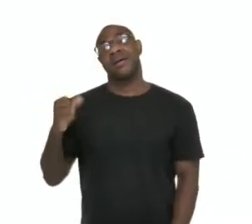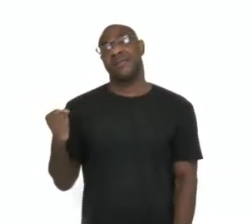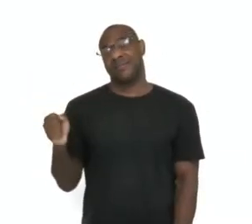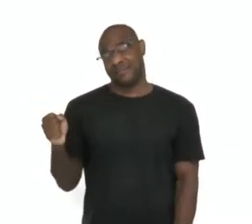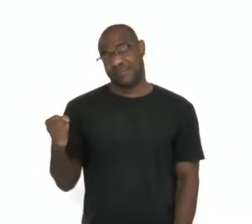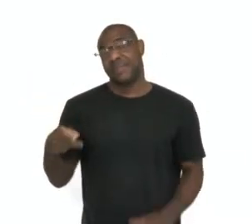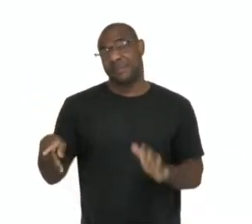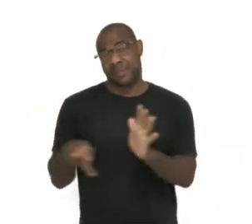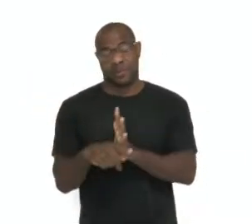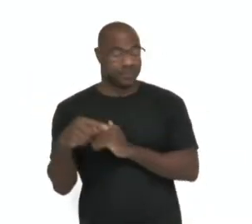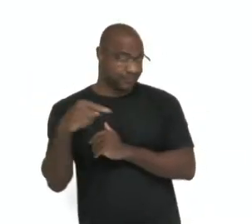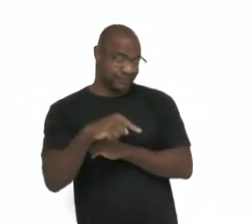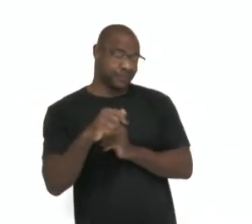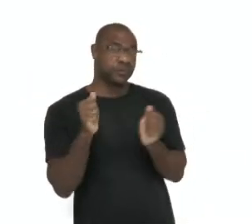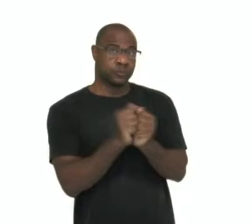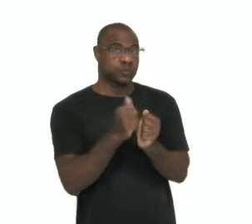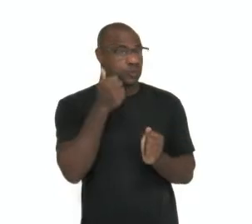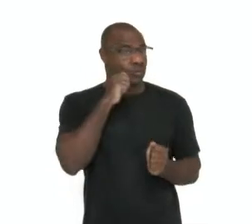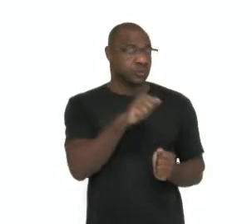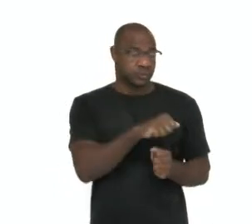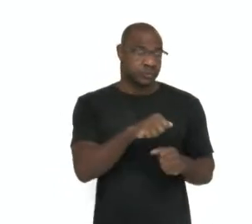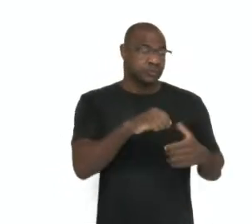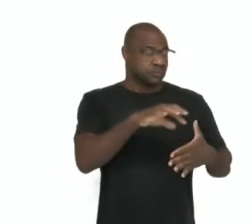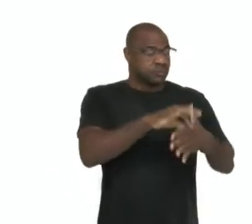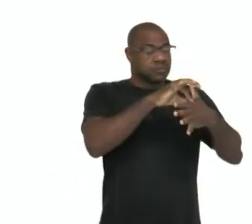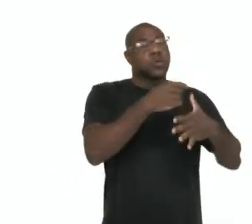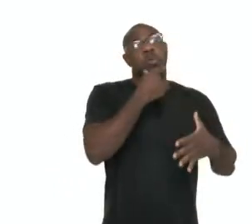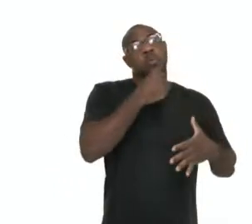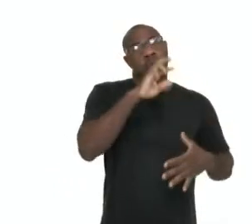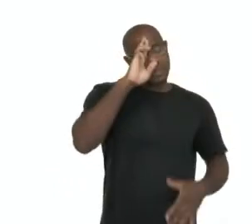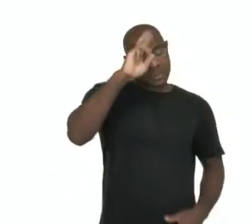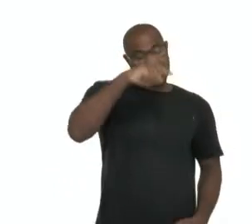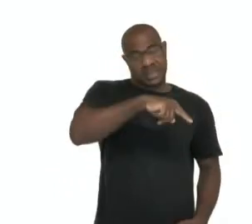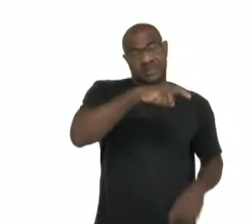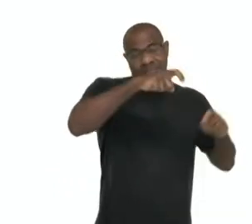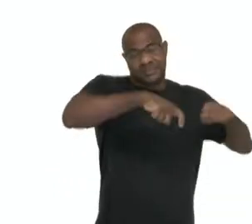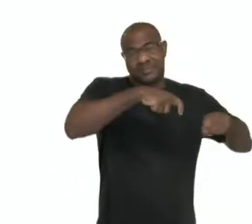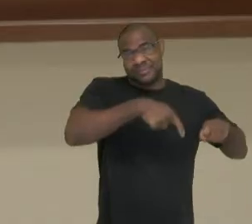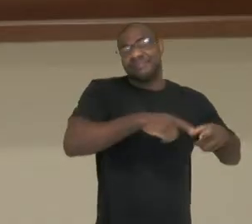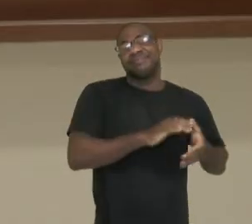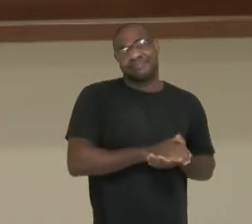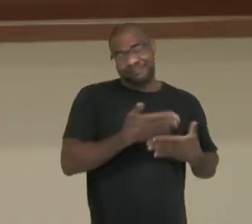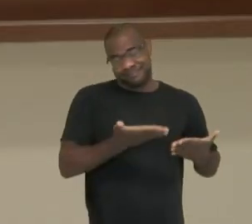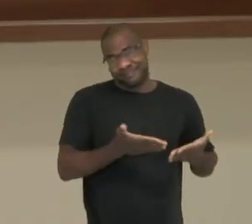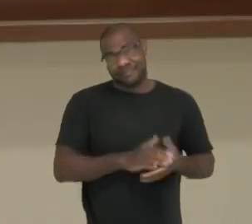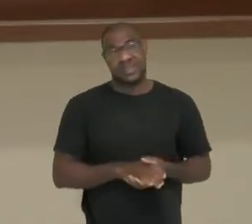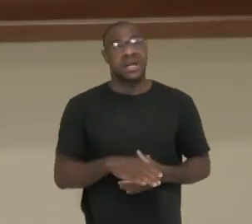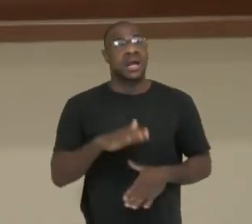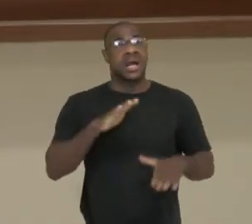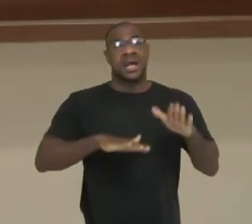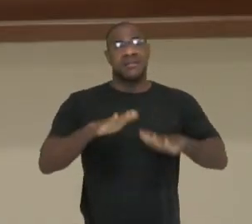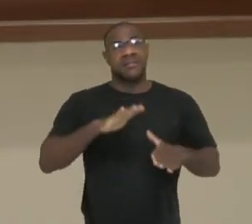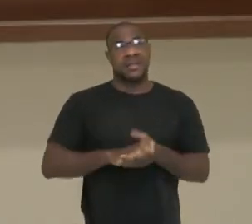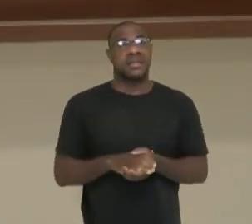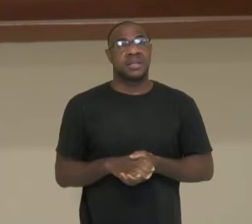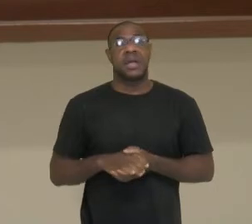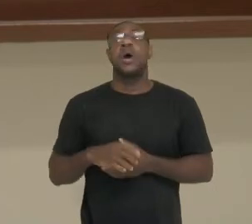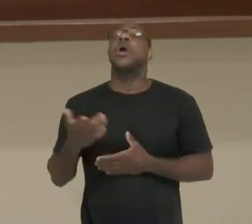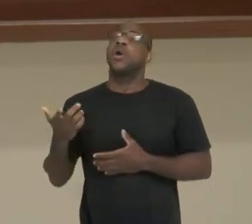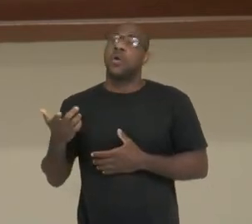a criança deveria ficar sob a autoridade do senhor de escravos. Muitas vezes ganhavam, inclusive o governo